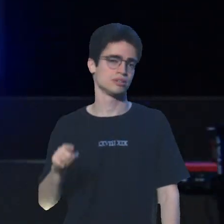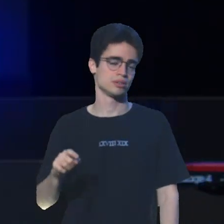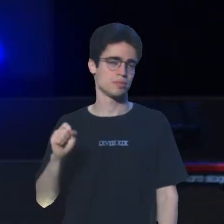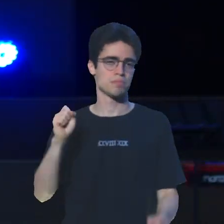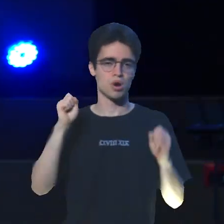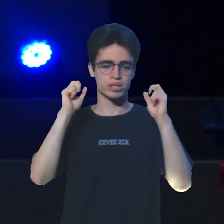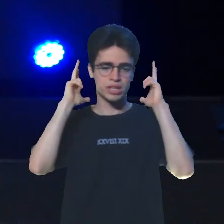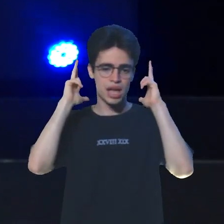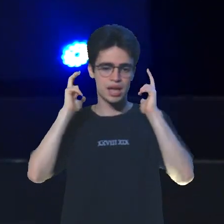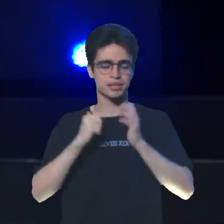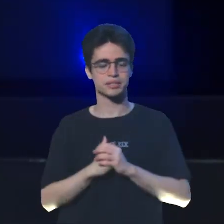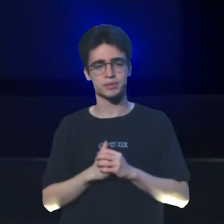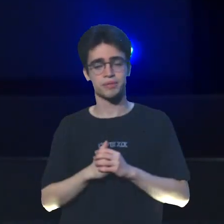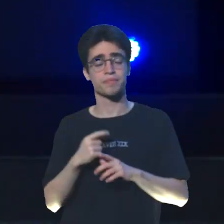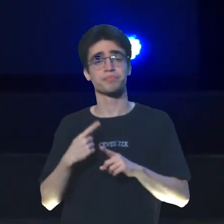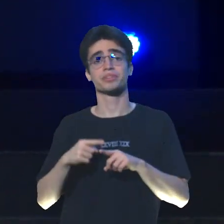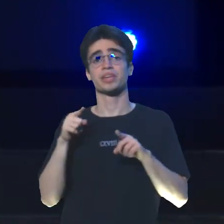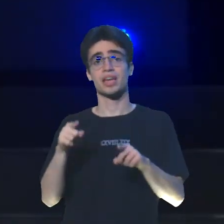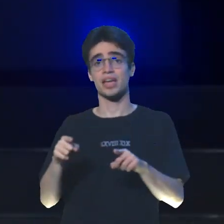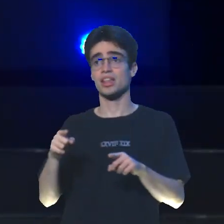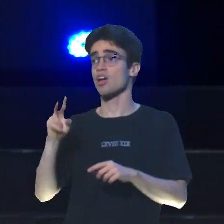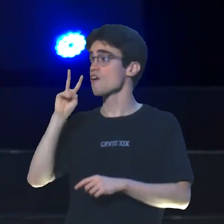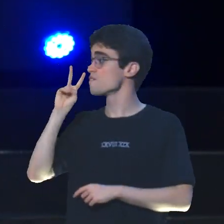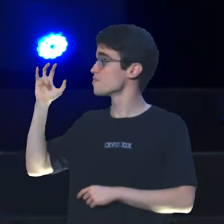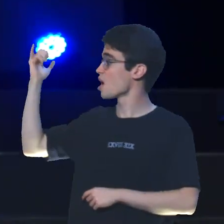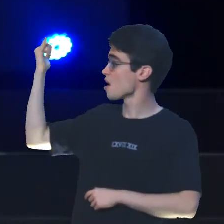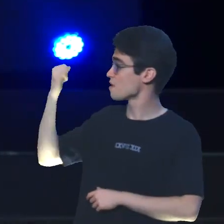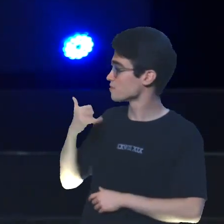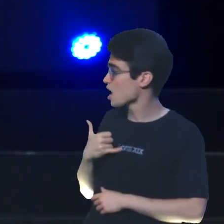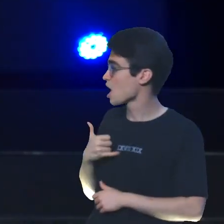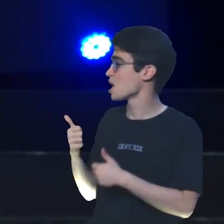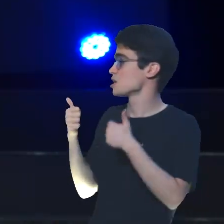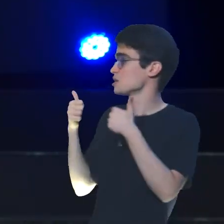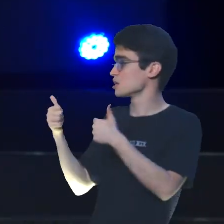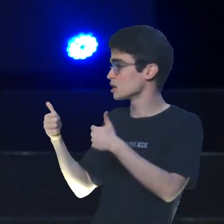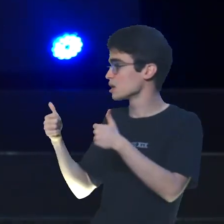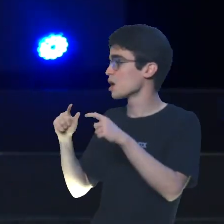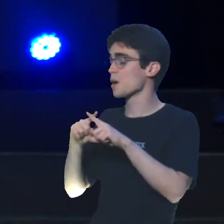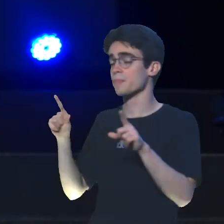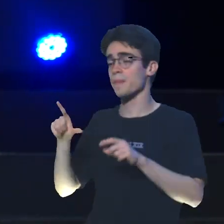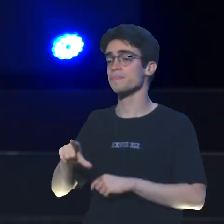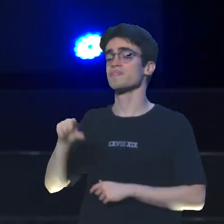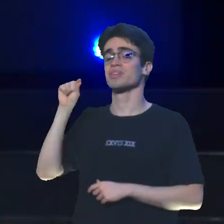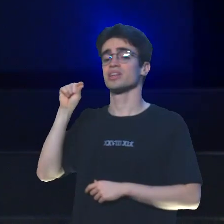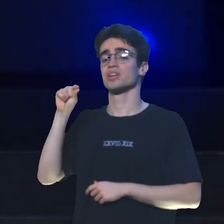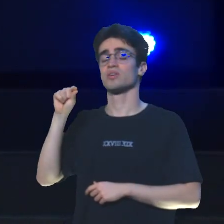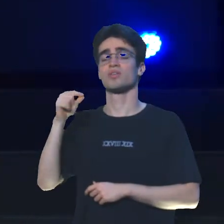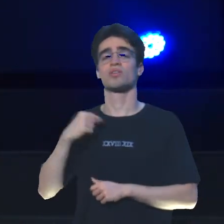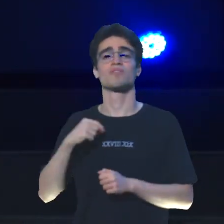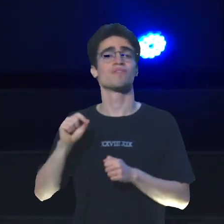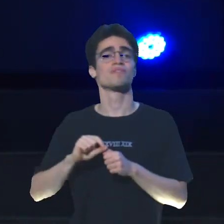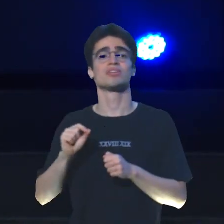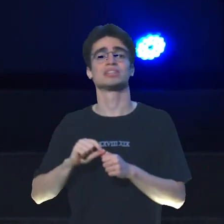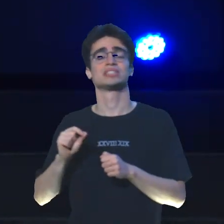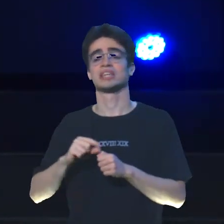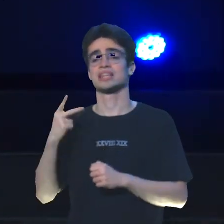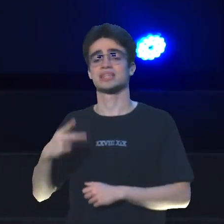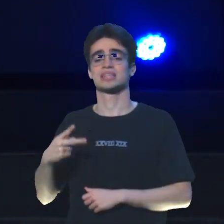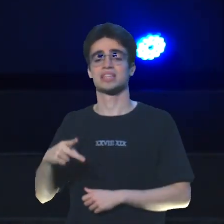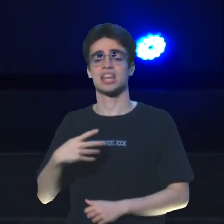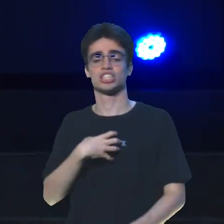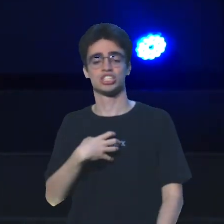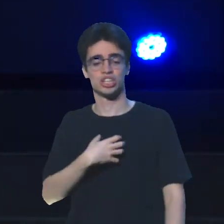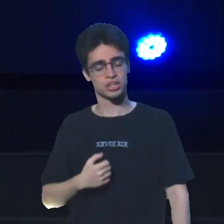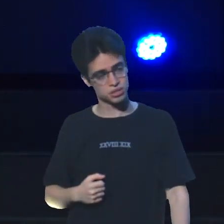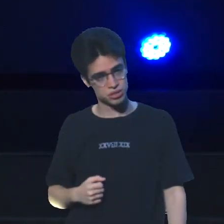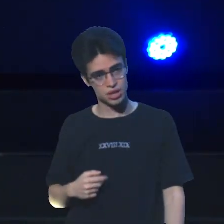Pois ele ouviu a ordem de Deus e ele preferiu fazer da maneira dele. do